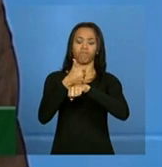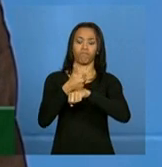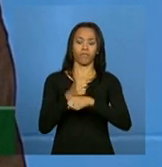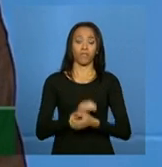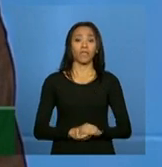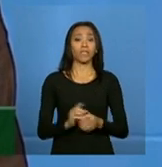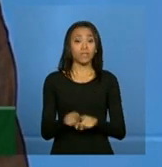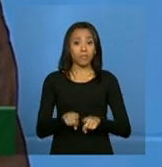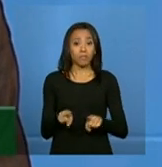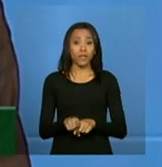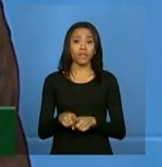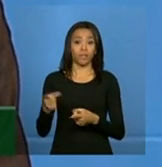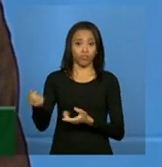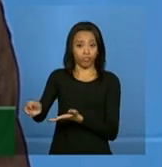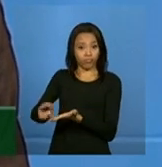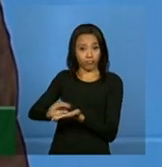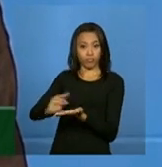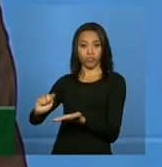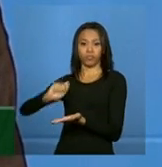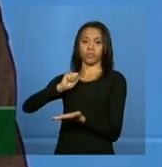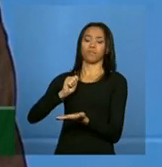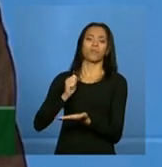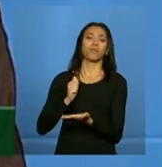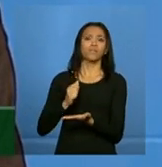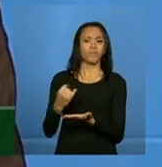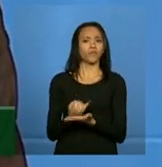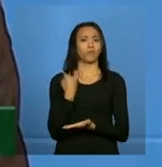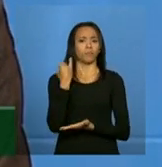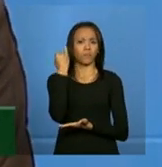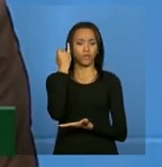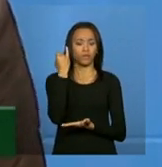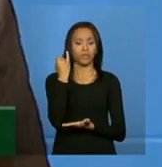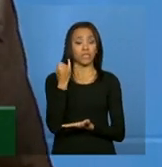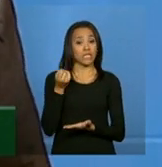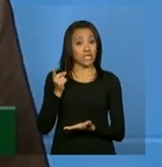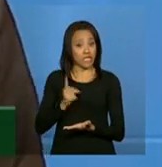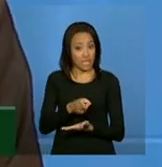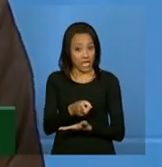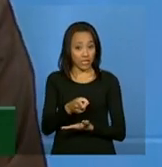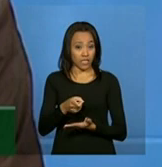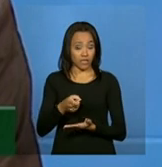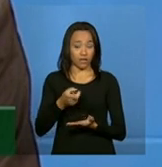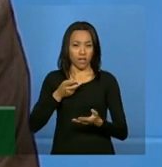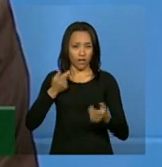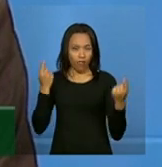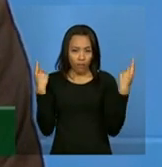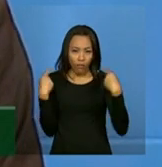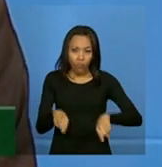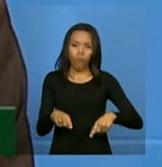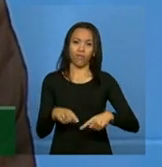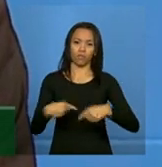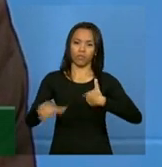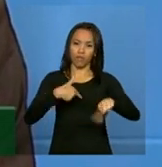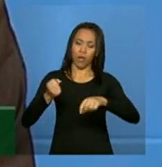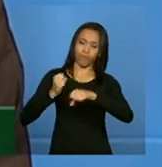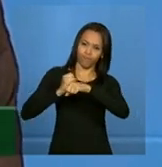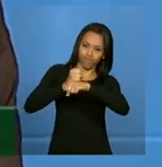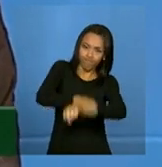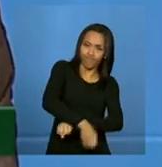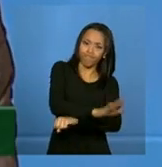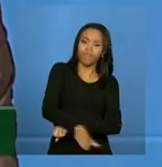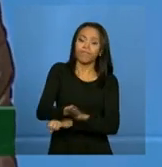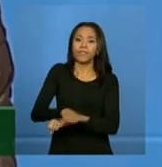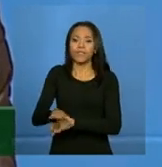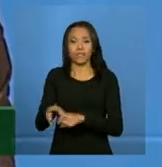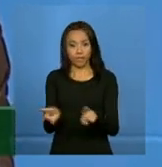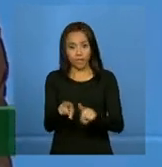de doadores, sempre foi uma grande questão para nós nesse movimento contra o trabalho infantil. E acredito que, com